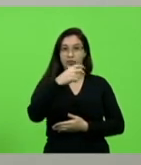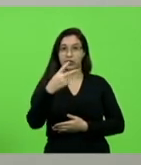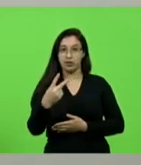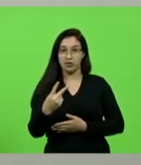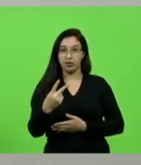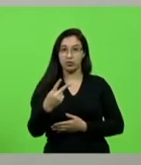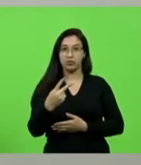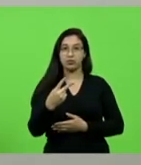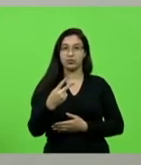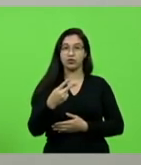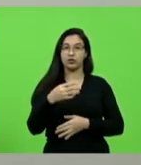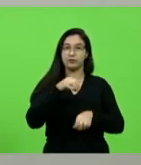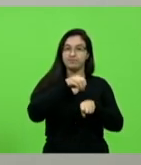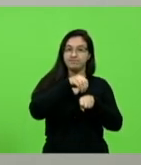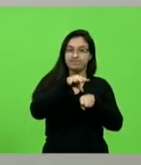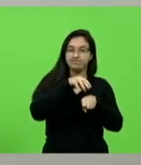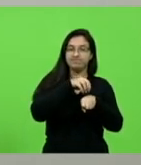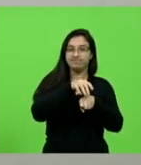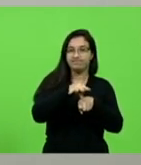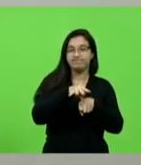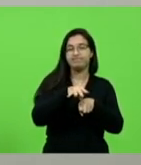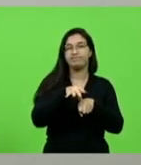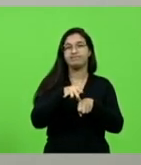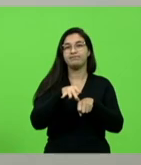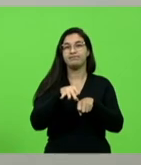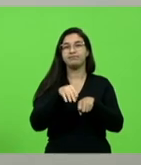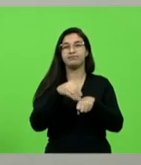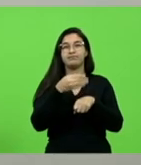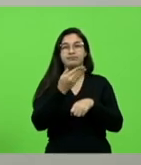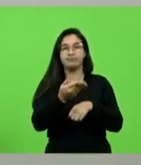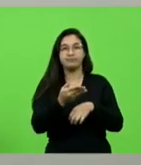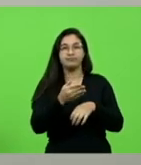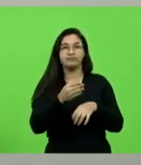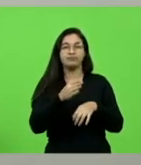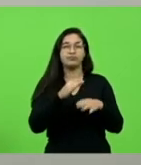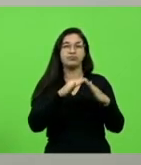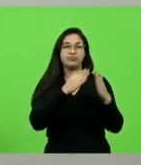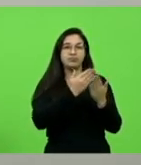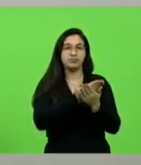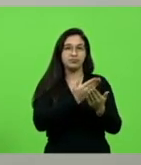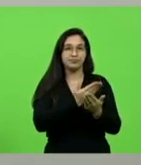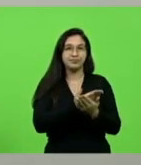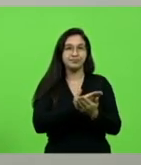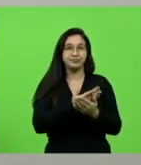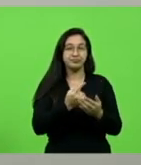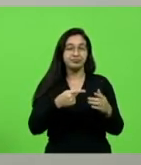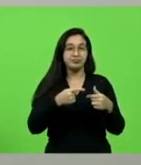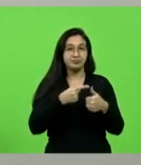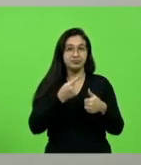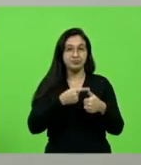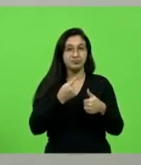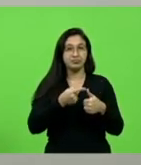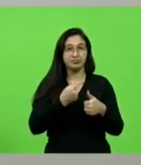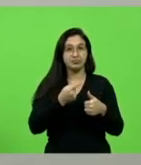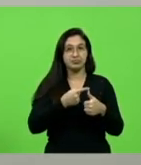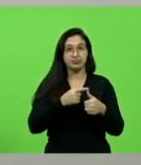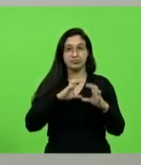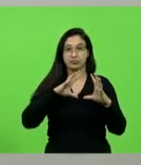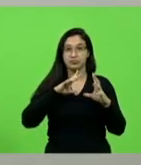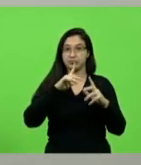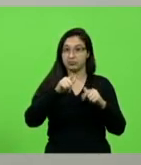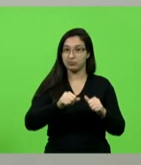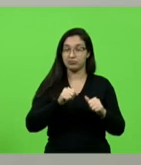incentivar e orientar principalmente o funcionamento dos colegiados e a garantia, em primeiro lugar, da universalização ao direito à